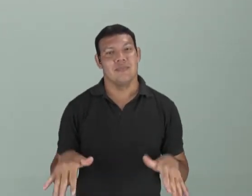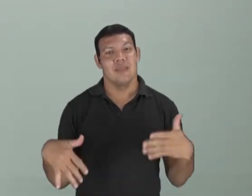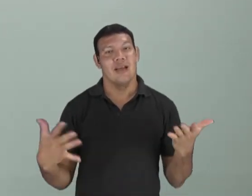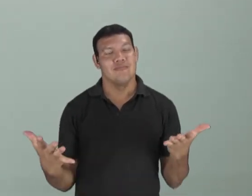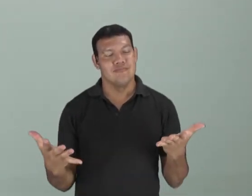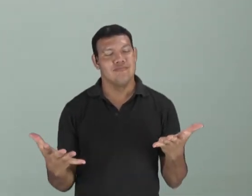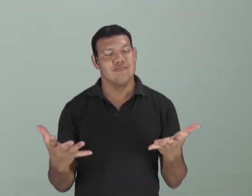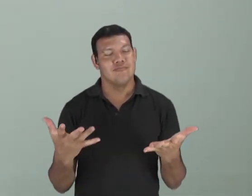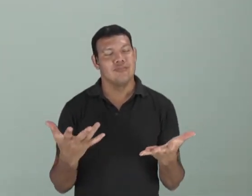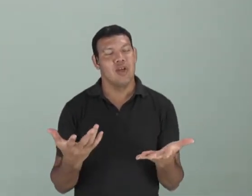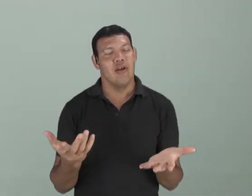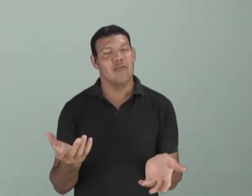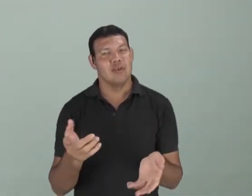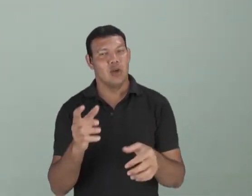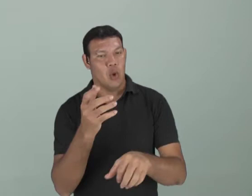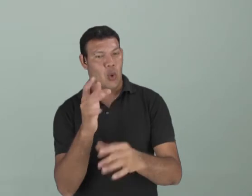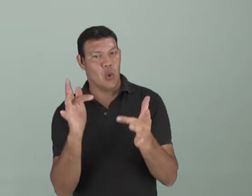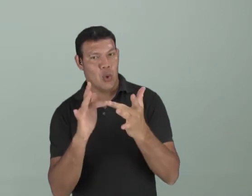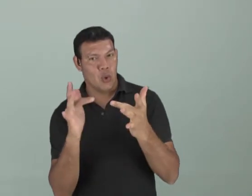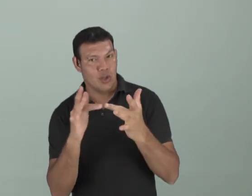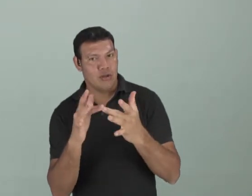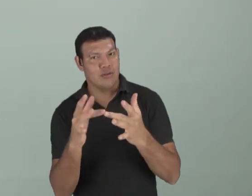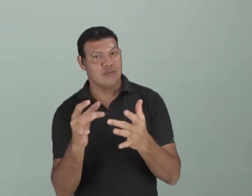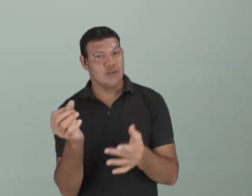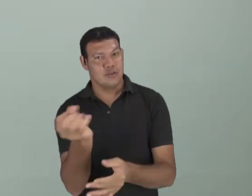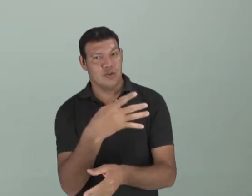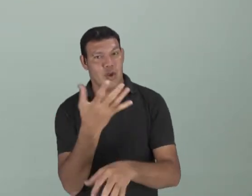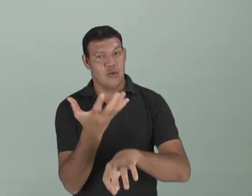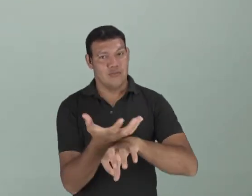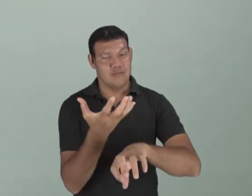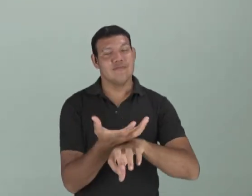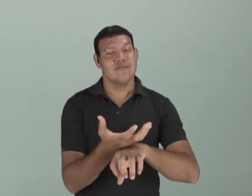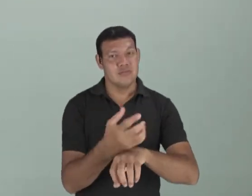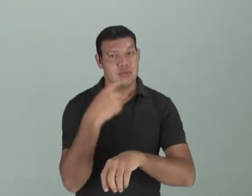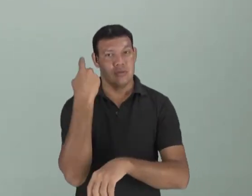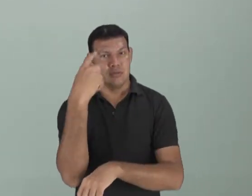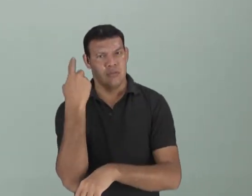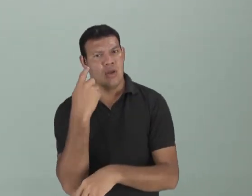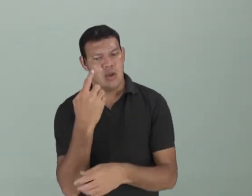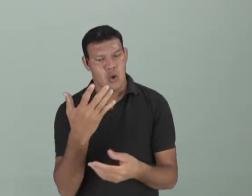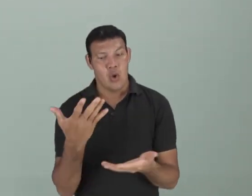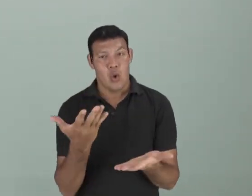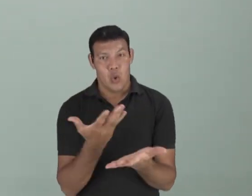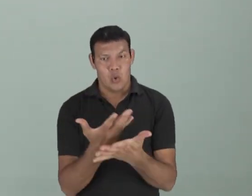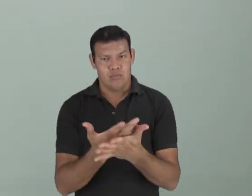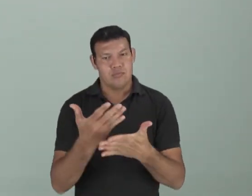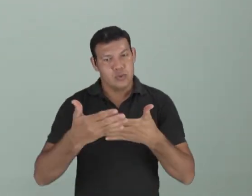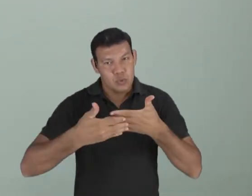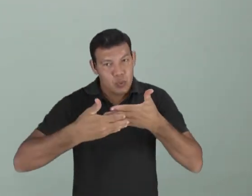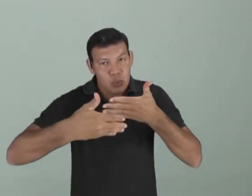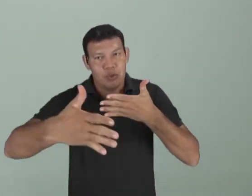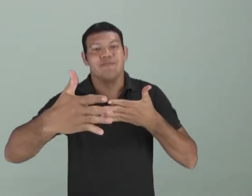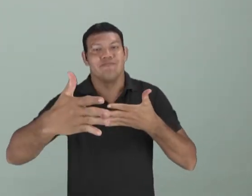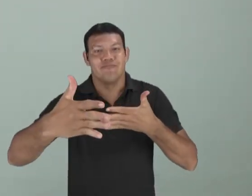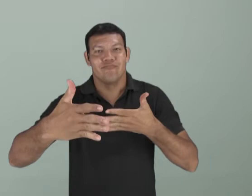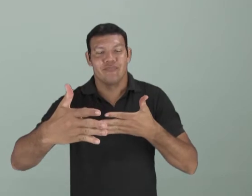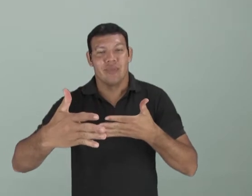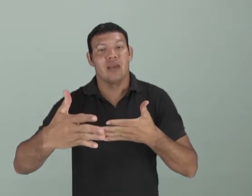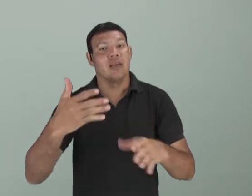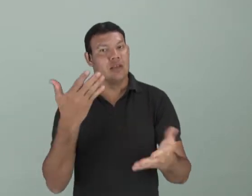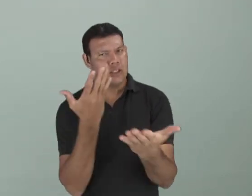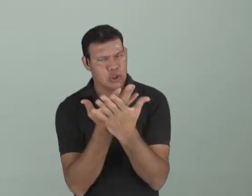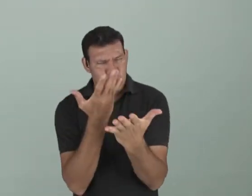novas disciplinas. A língua estrangeira é uma dessa proporção, né, que você vai ter agora, de hoje em diante. E importante